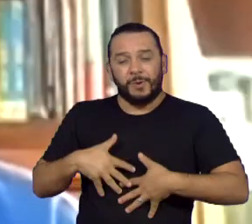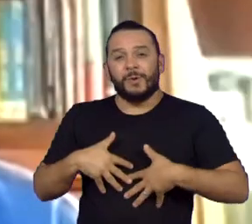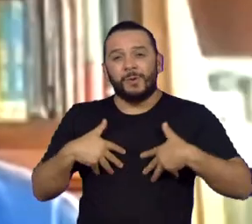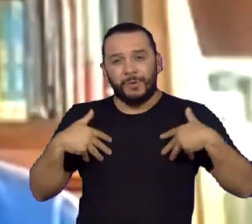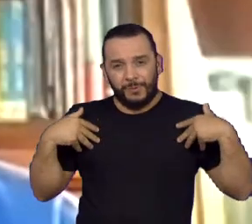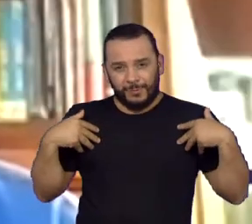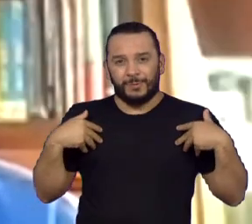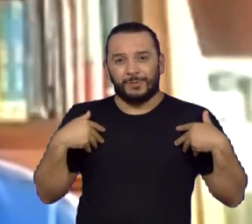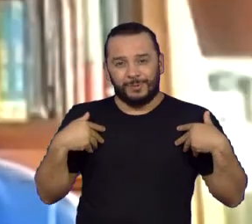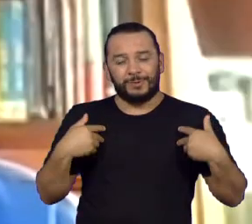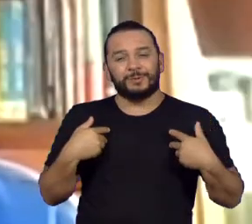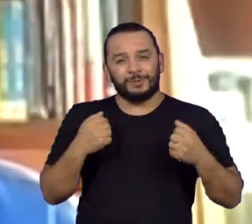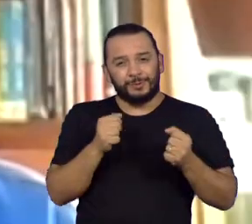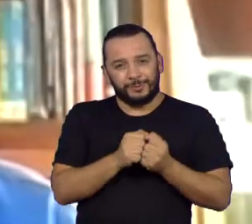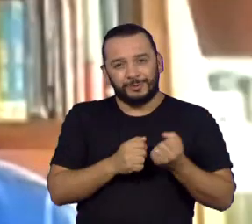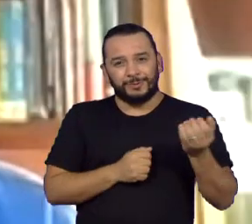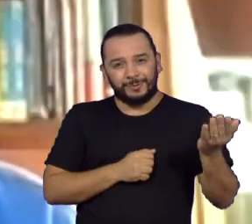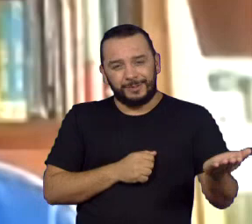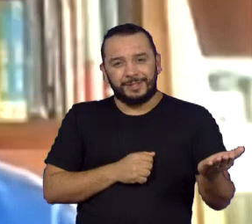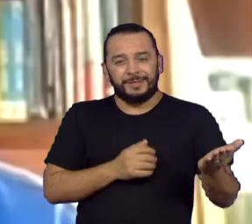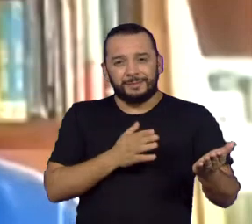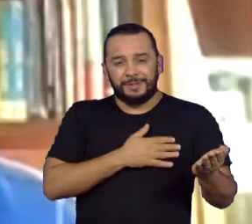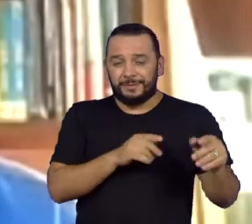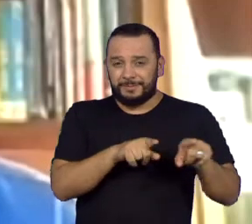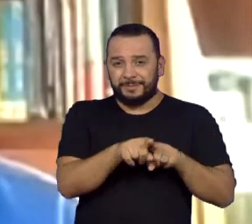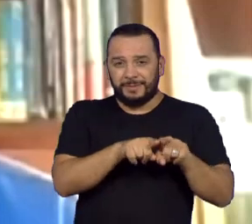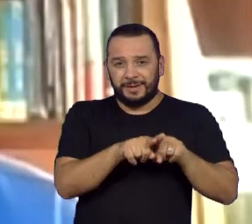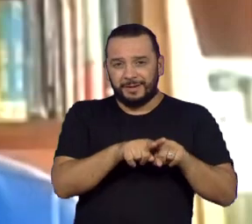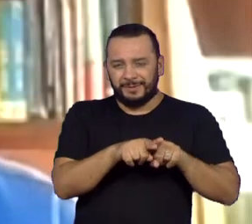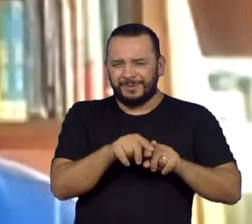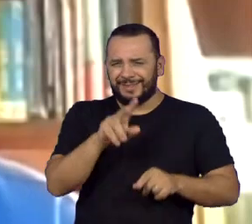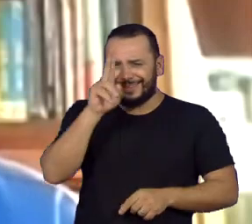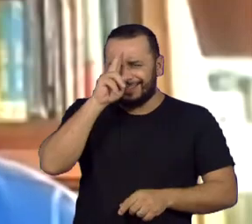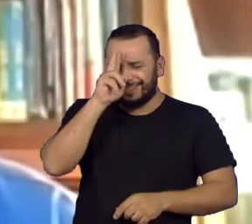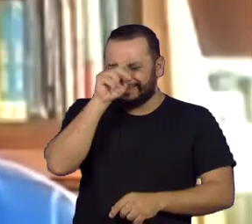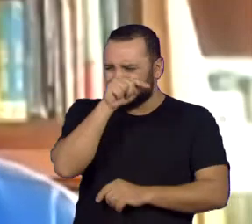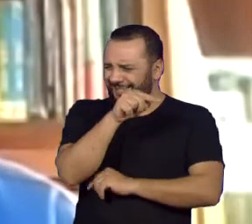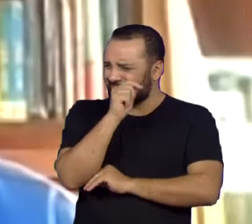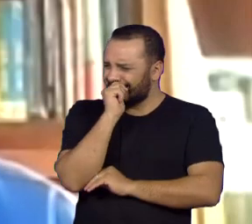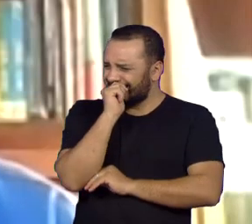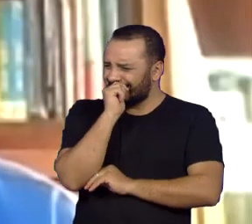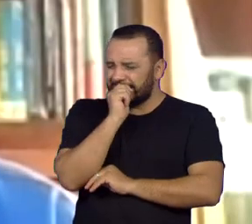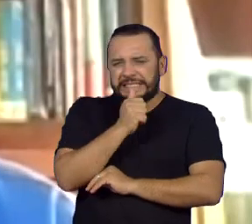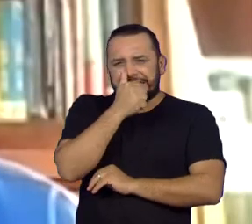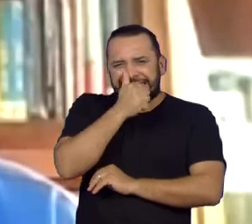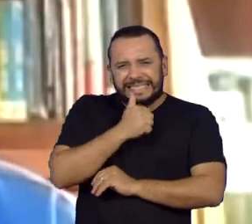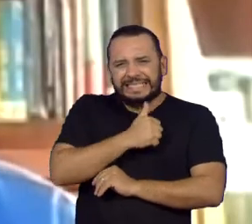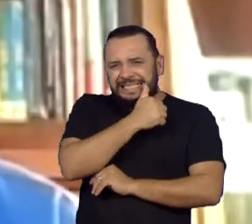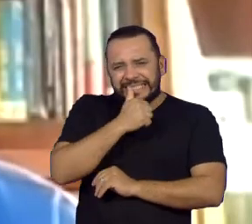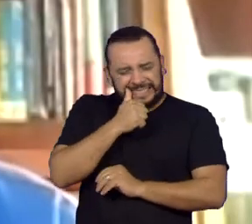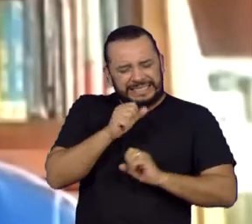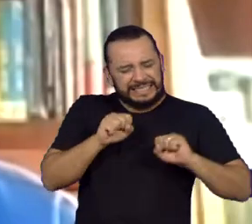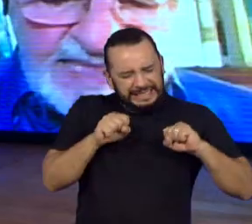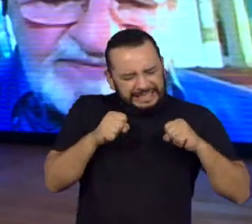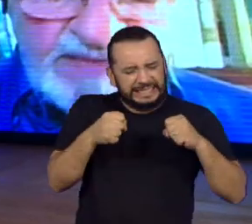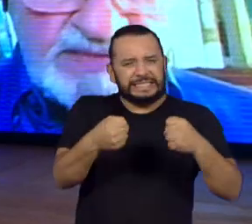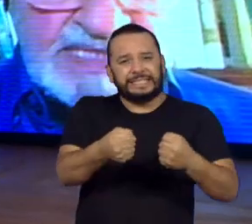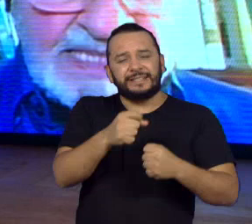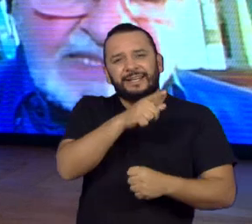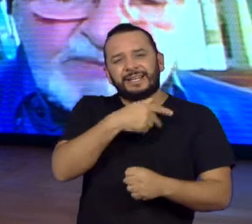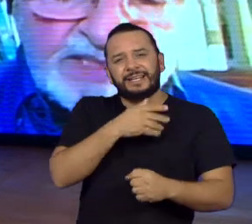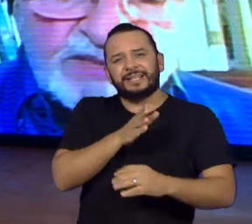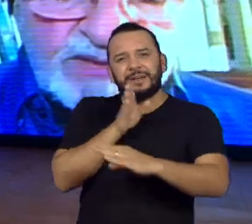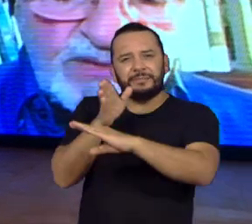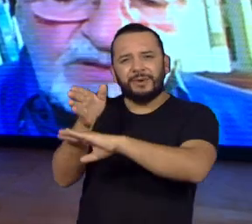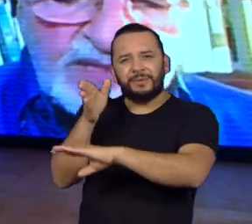baita orgulho de ter participado daquele sacrifício enorme que era